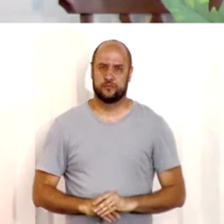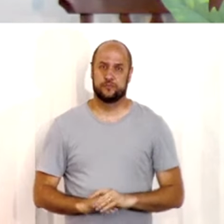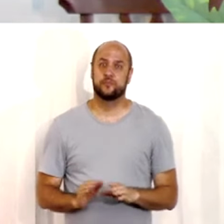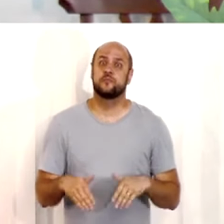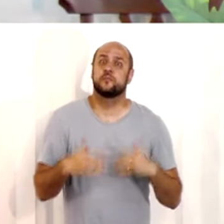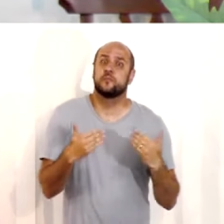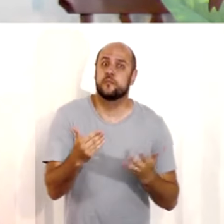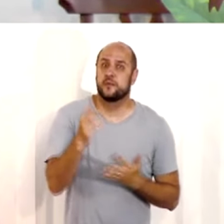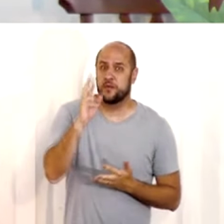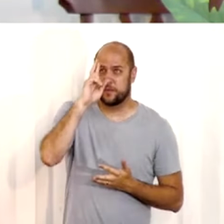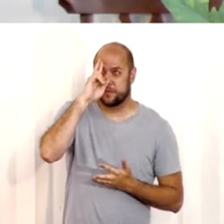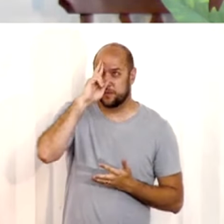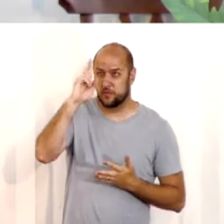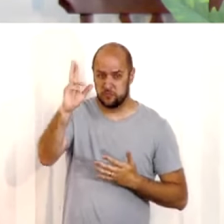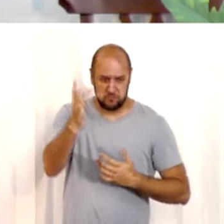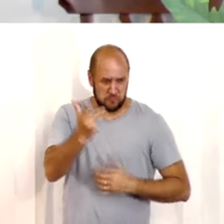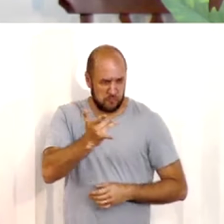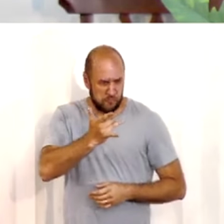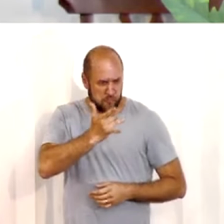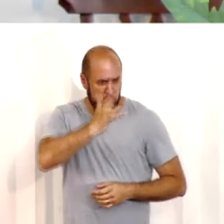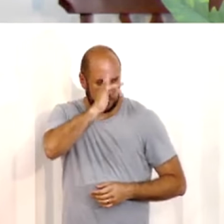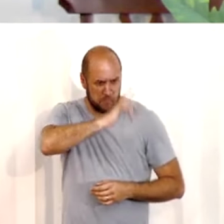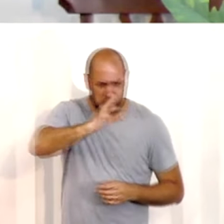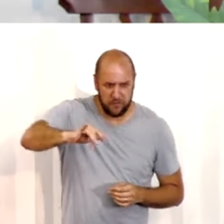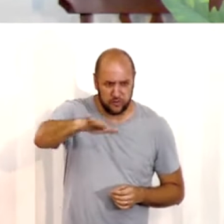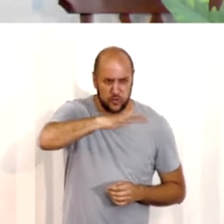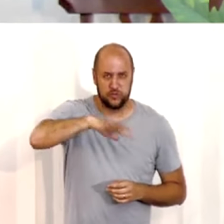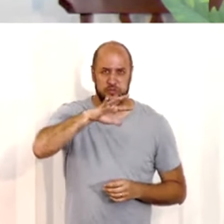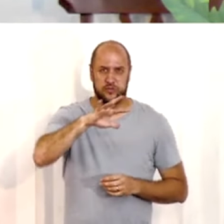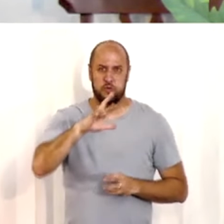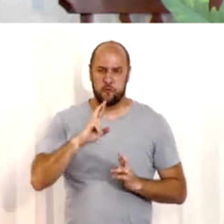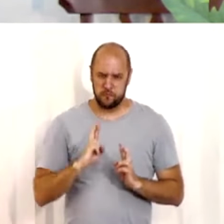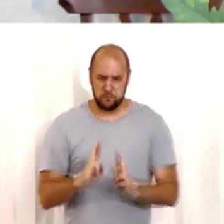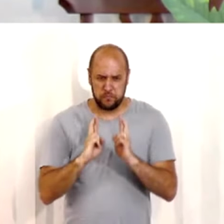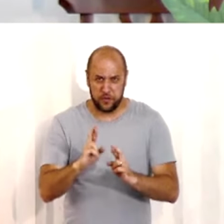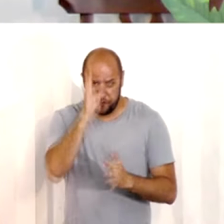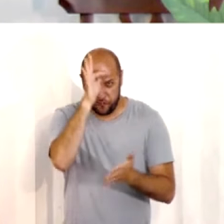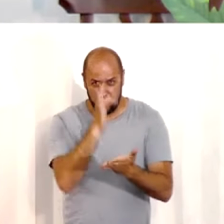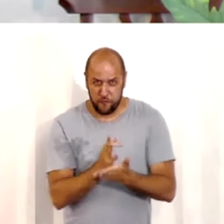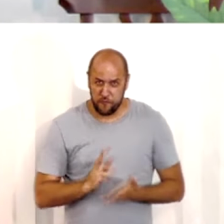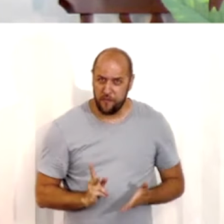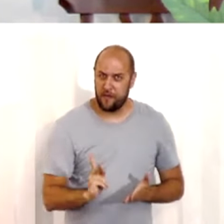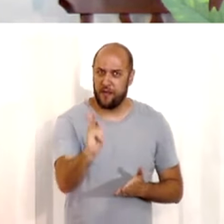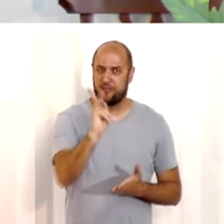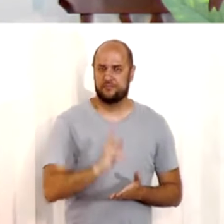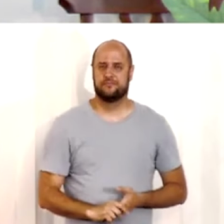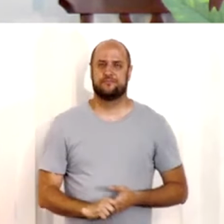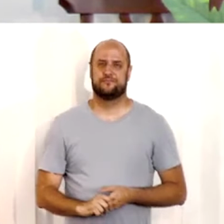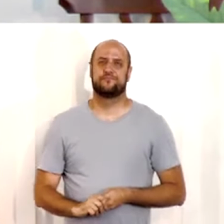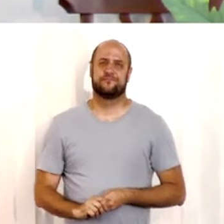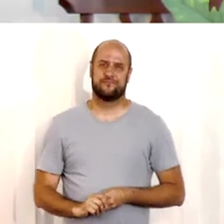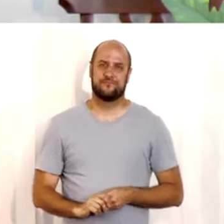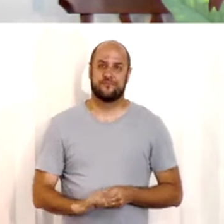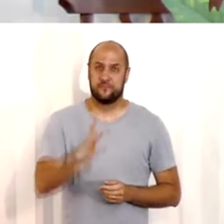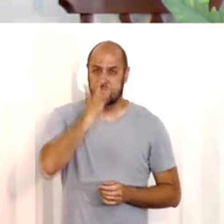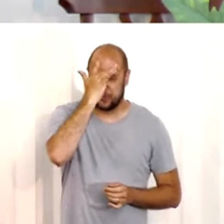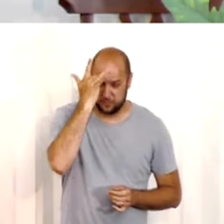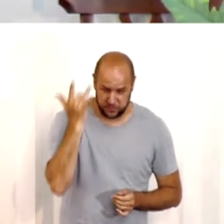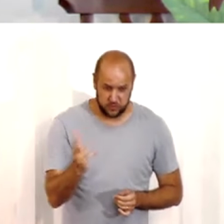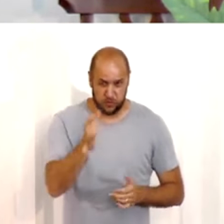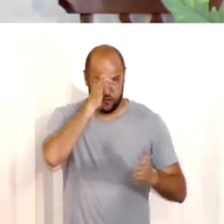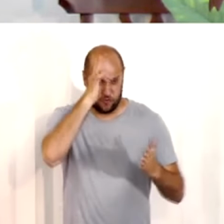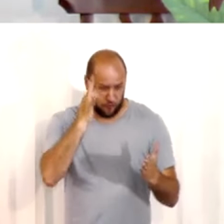o Senhor os alcançou na perseverança da sua fé e os recebeu na glória, aqueles que exercitaram esta